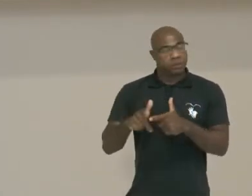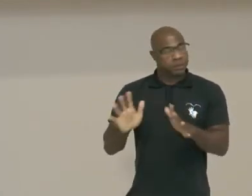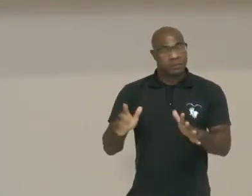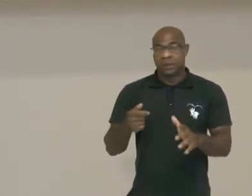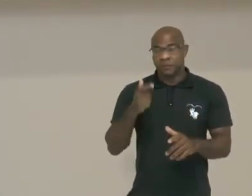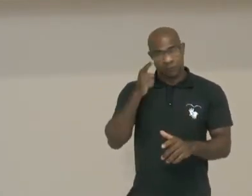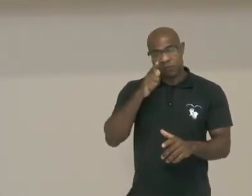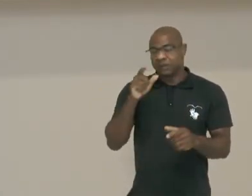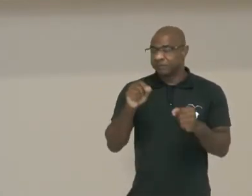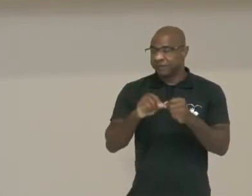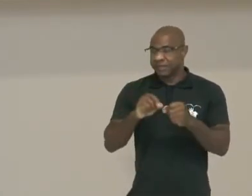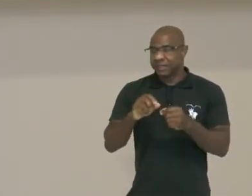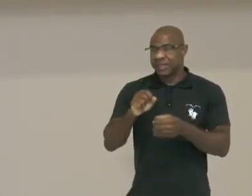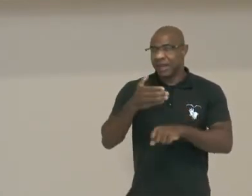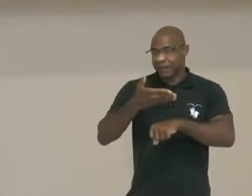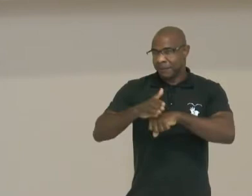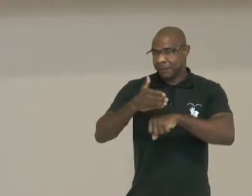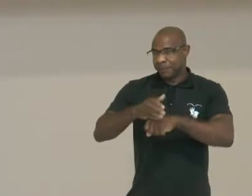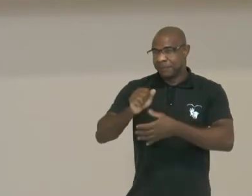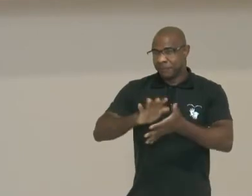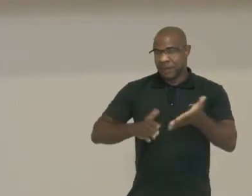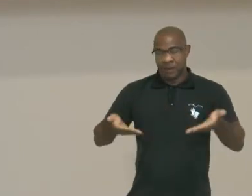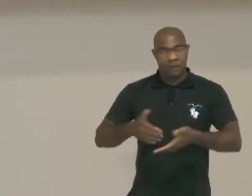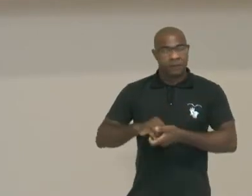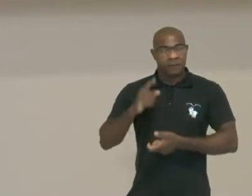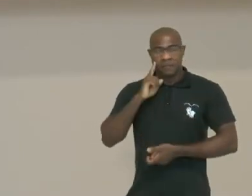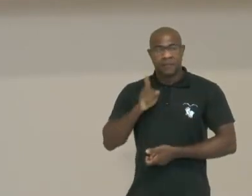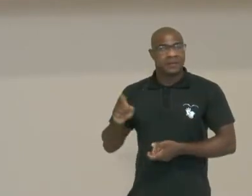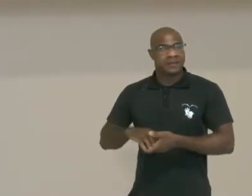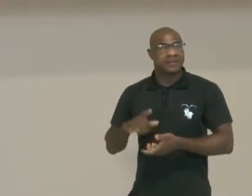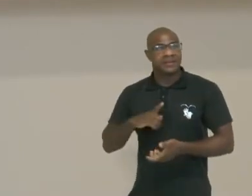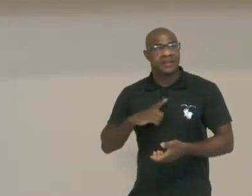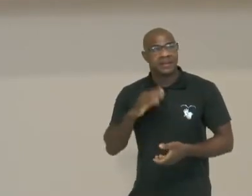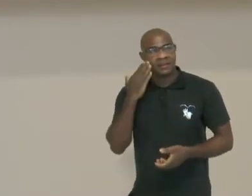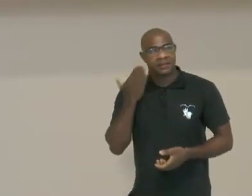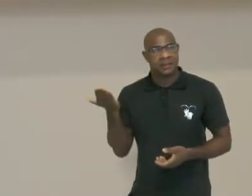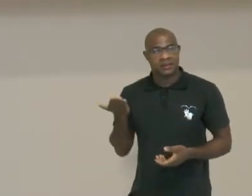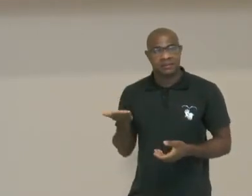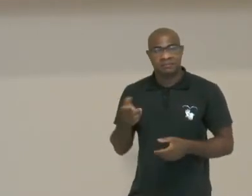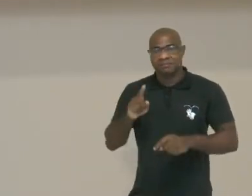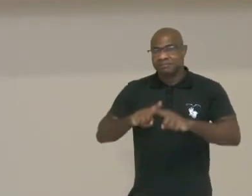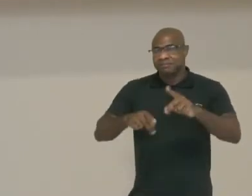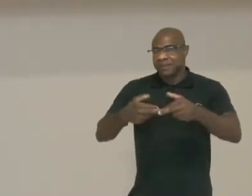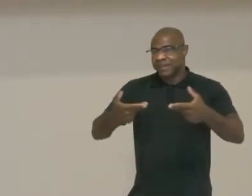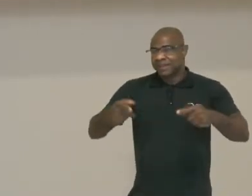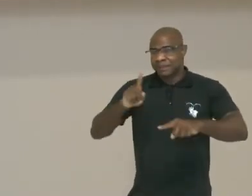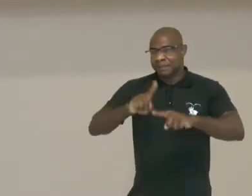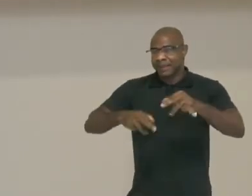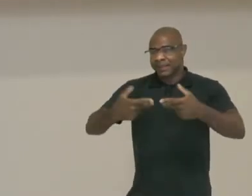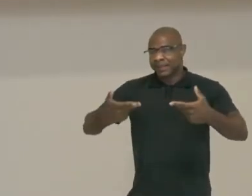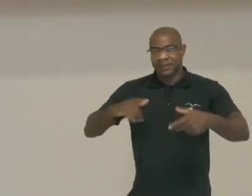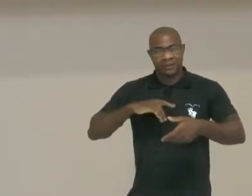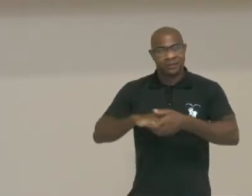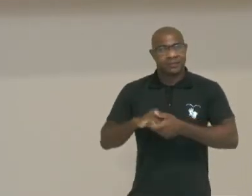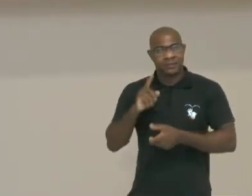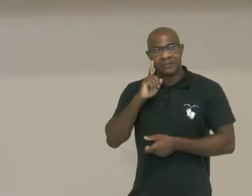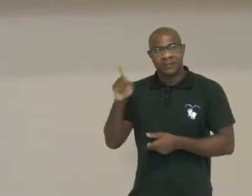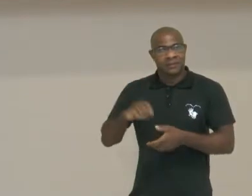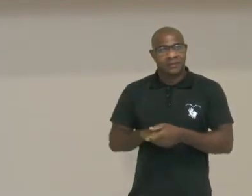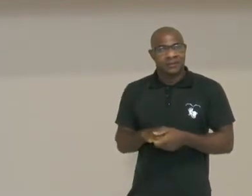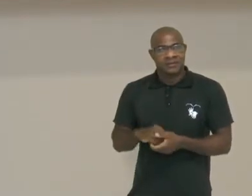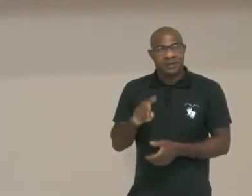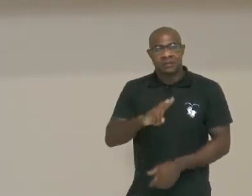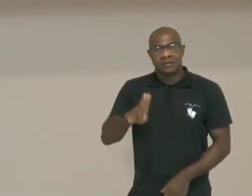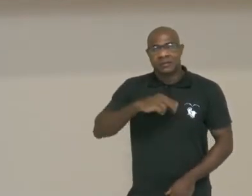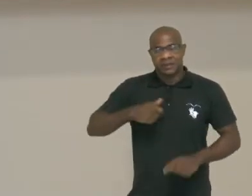conseguir realizar essa atividade, tá? Então eu tenho aqui alguns instrumentos que eu vou utilizar como o bico das aves, né? Eu tenho